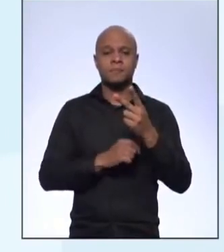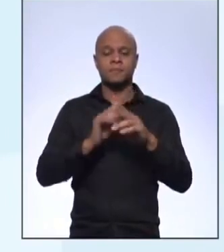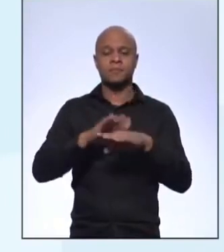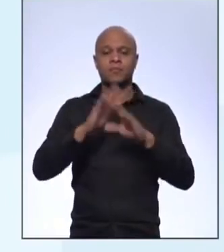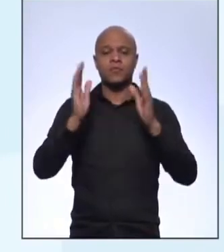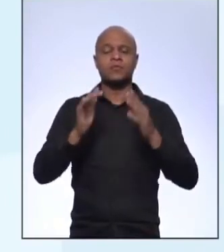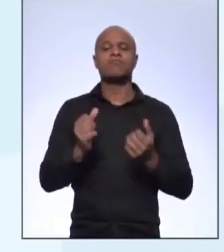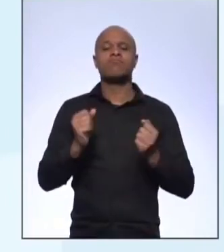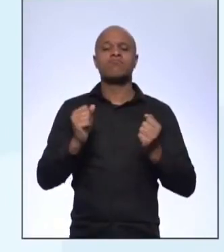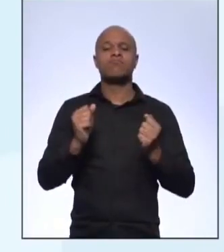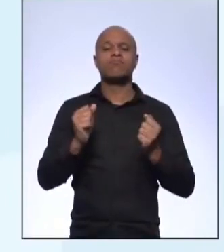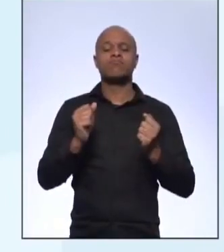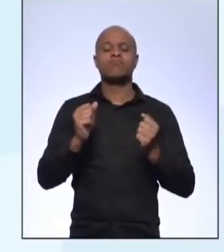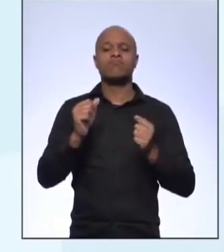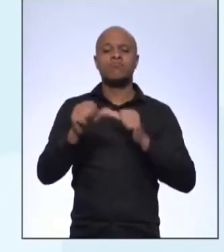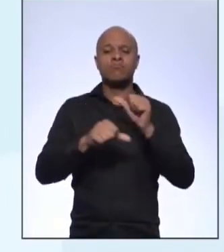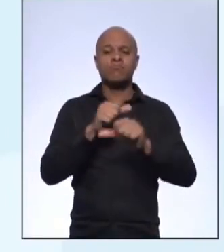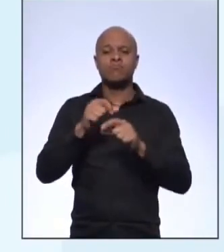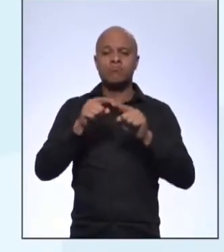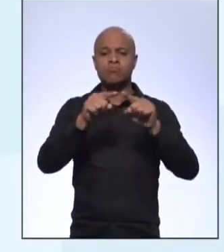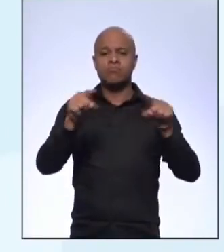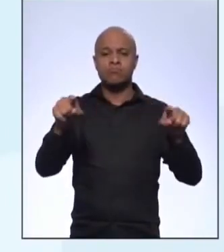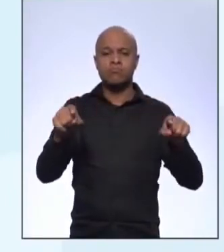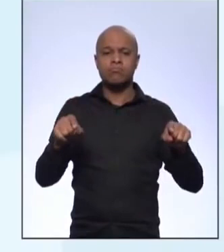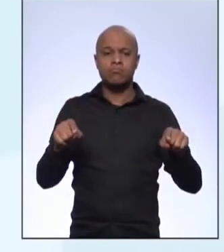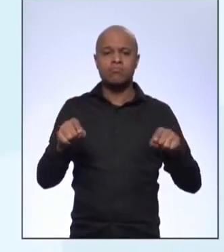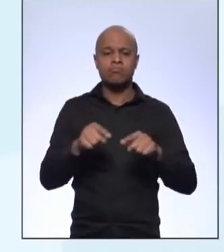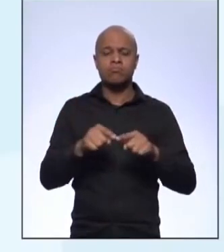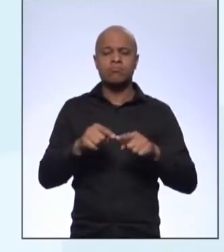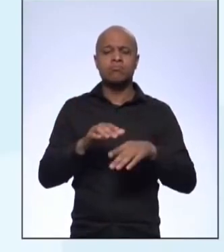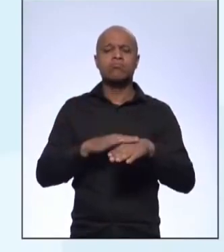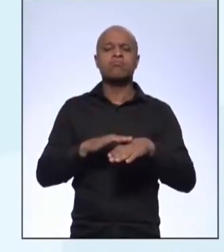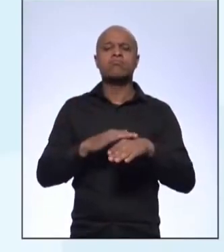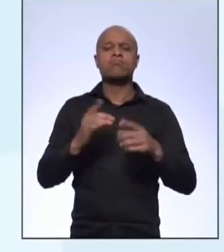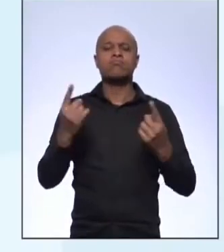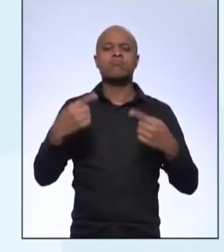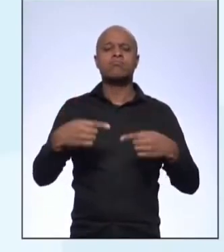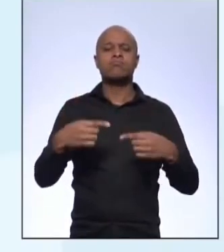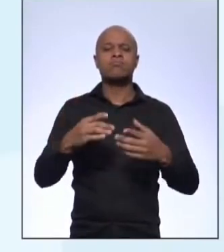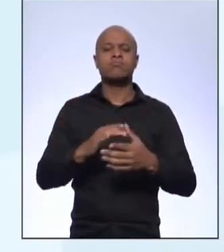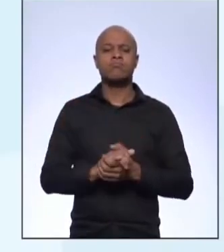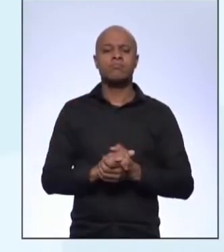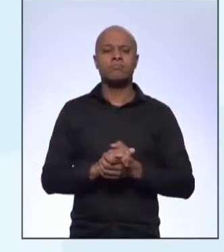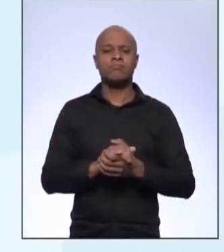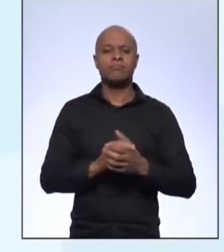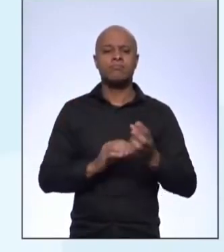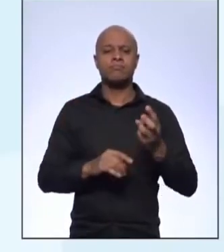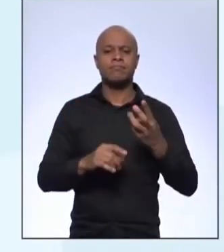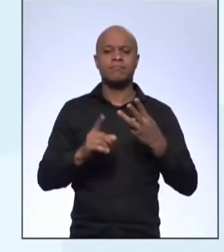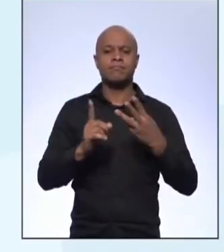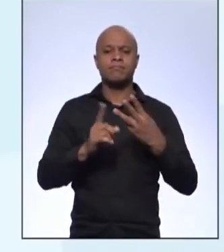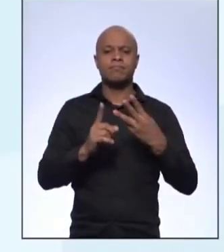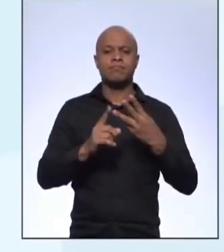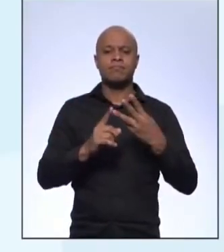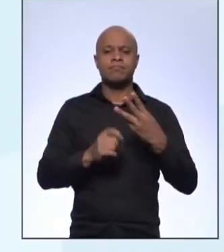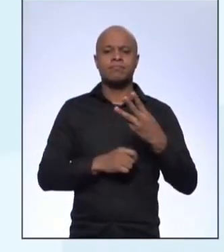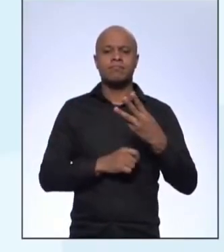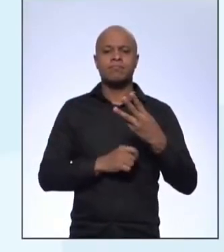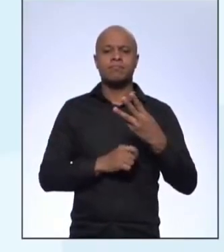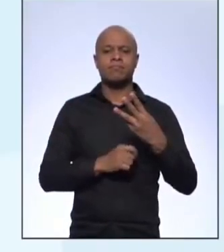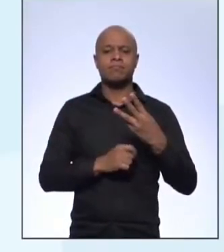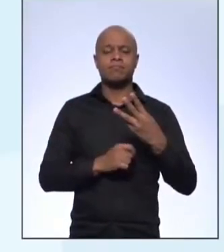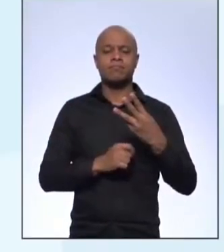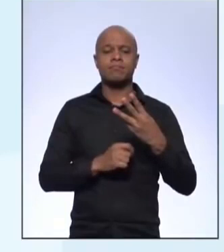possível transformação territorial está em discussão? Terceira questão. Segundo as informações